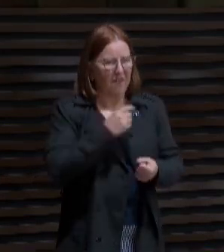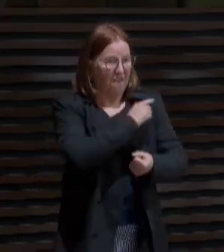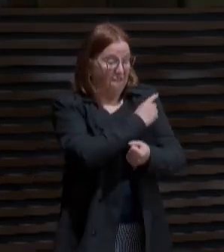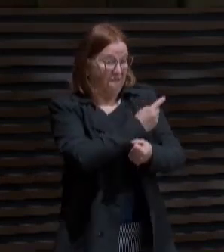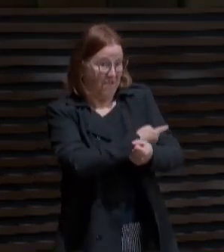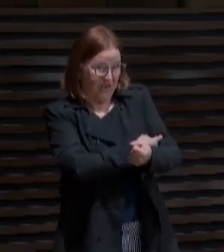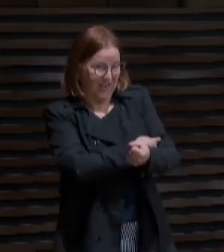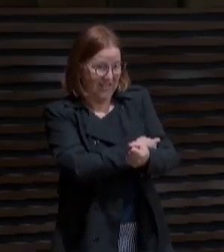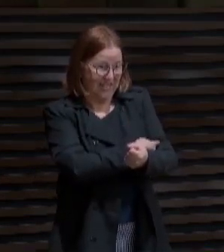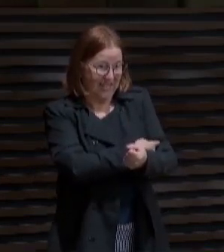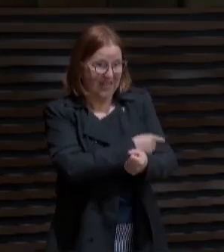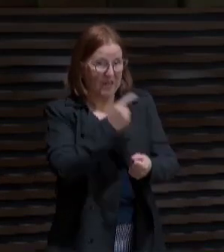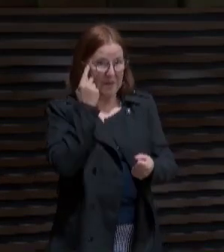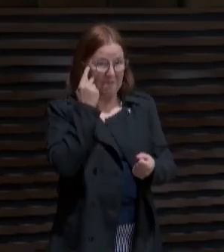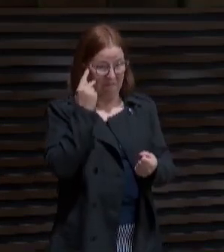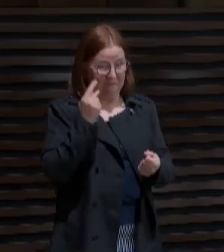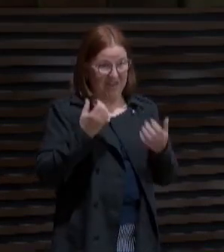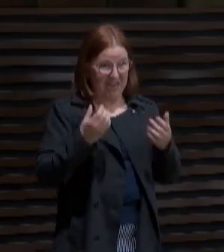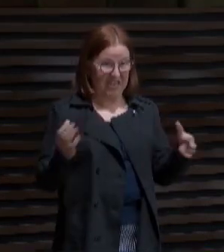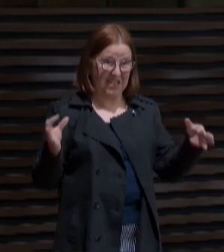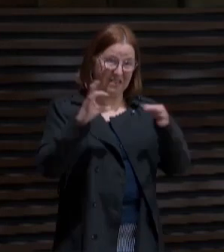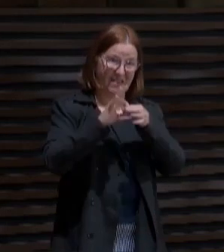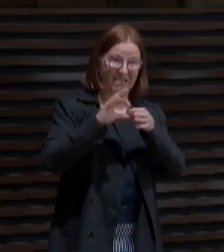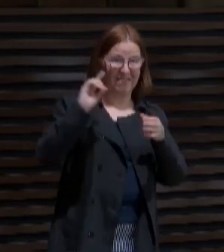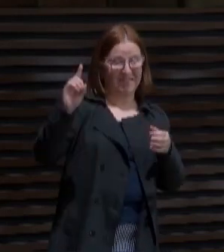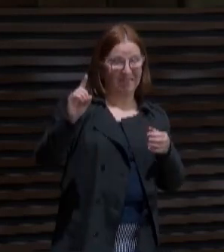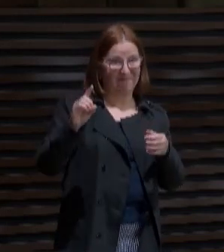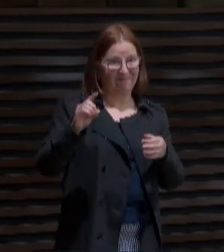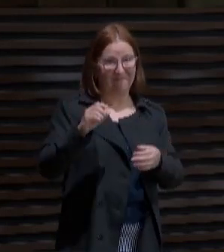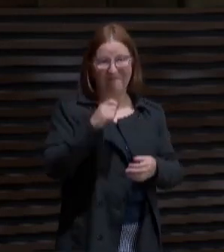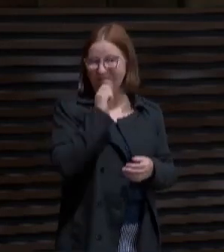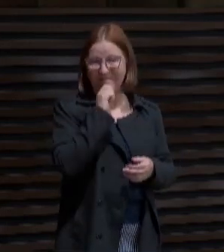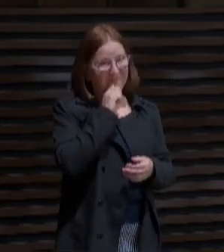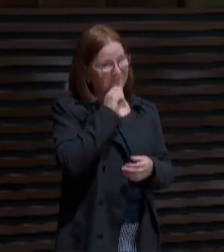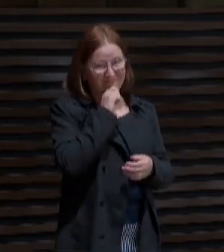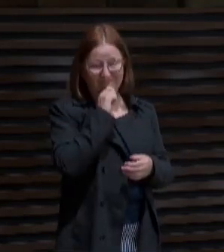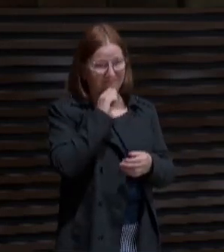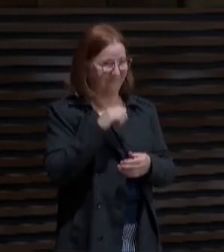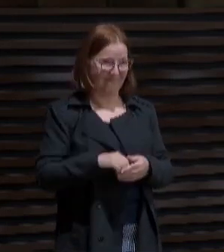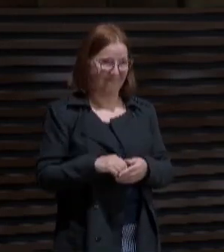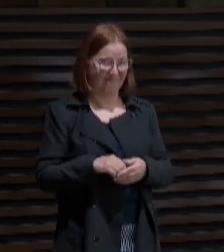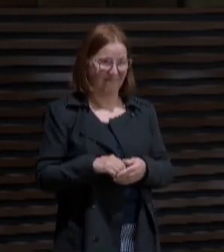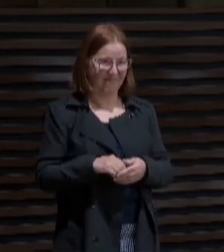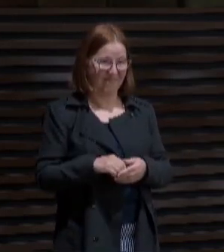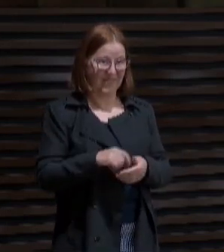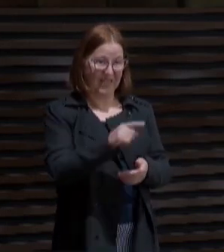se reconciliar com Deus é trapo imundo, e nós murchamos como a folha.